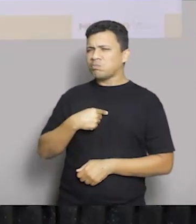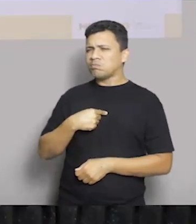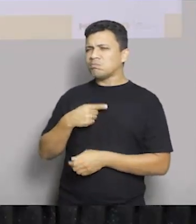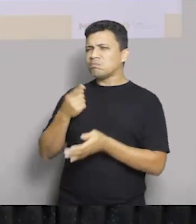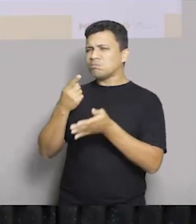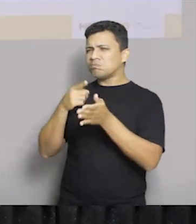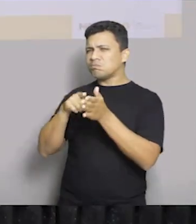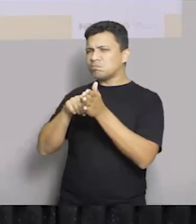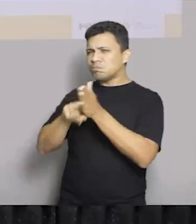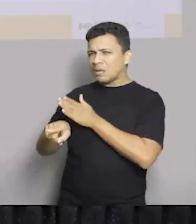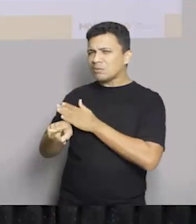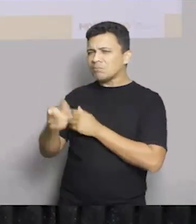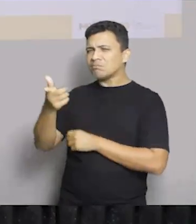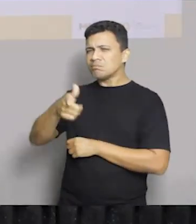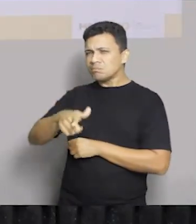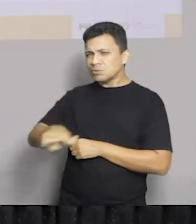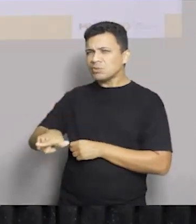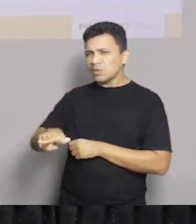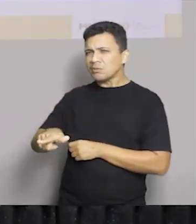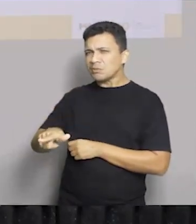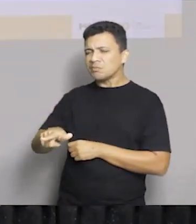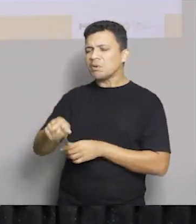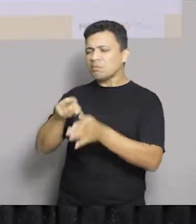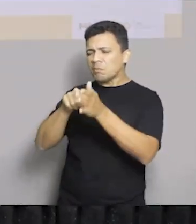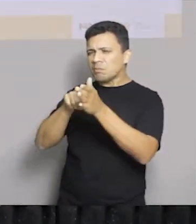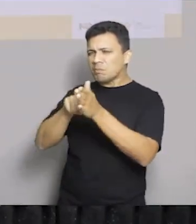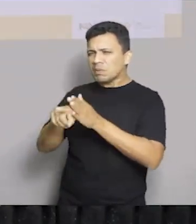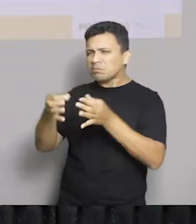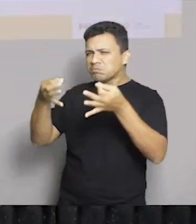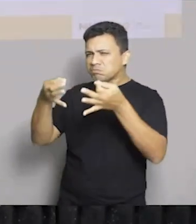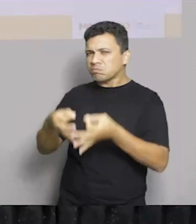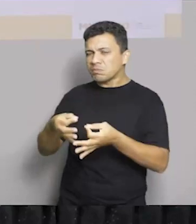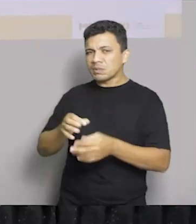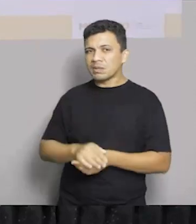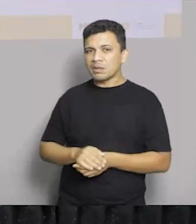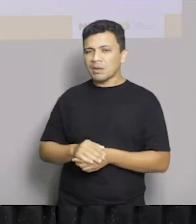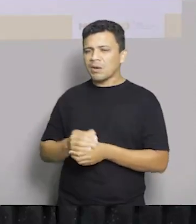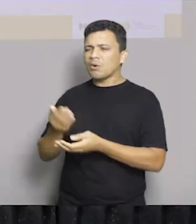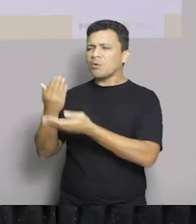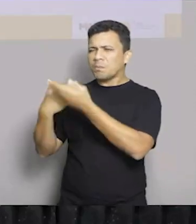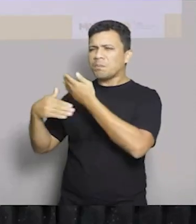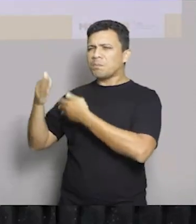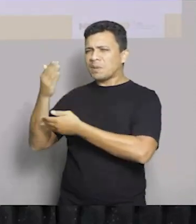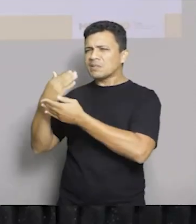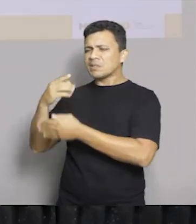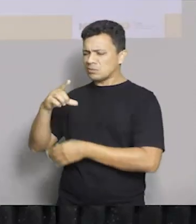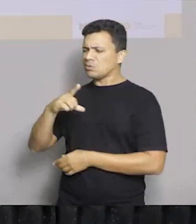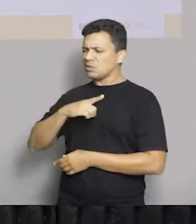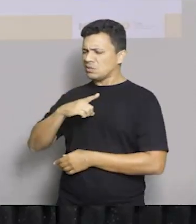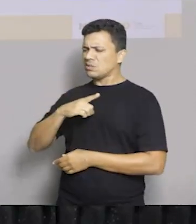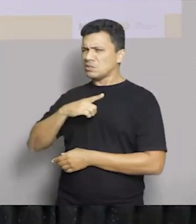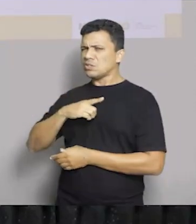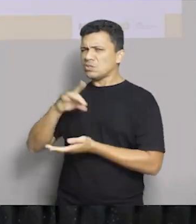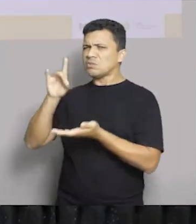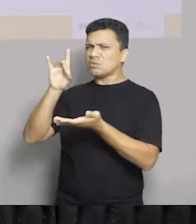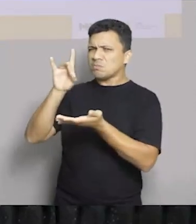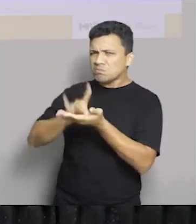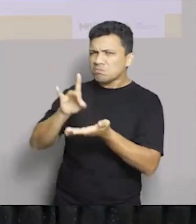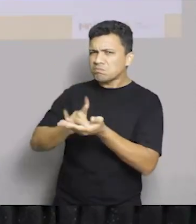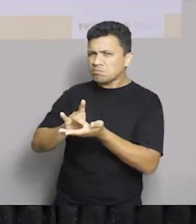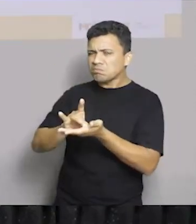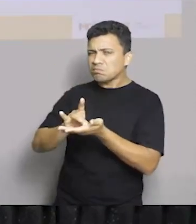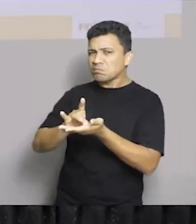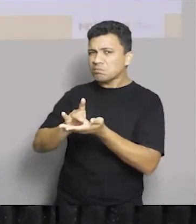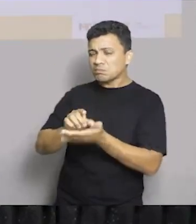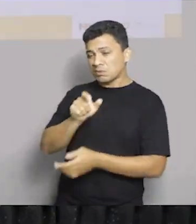a pergunta e vou colocar mais precisamente o passado existe concretamente no espaço então